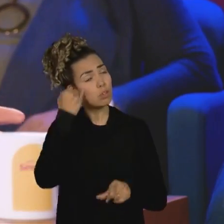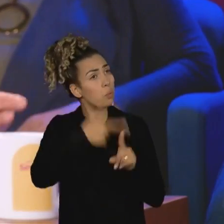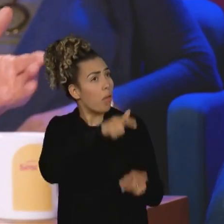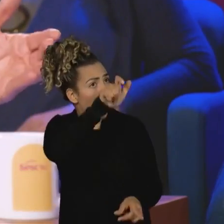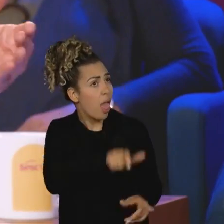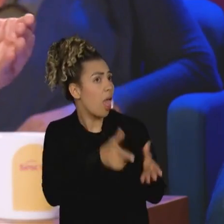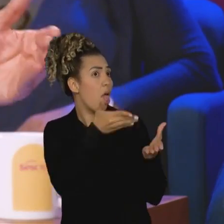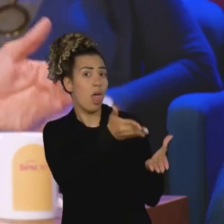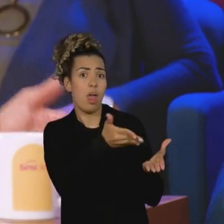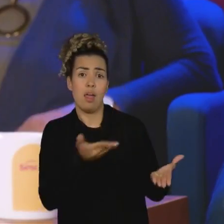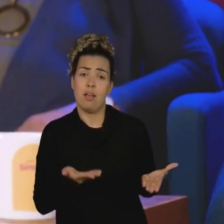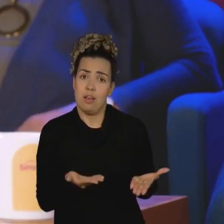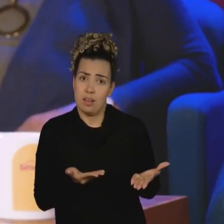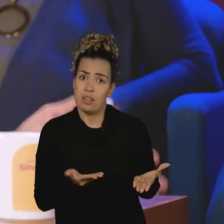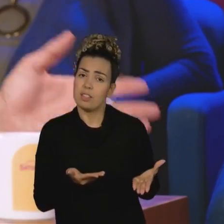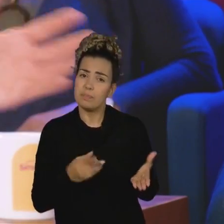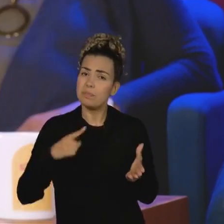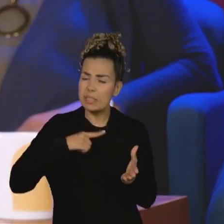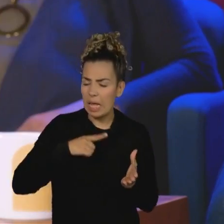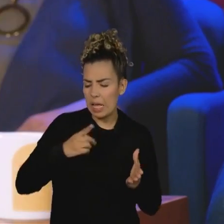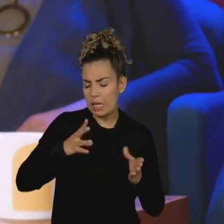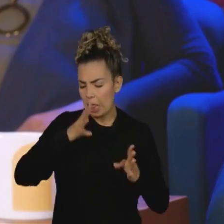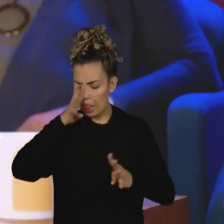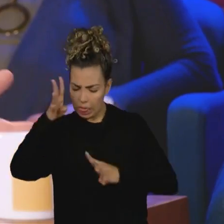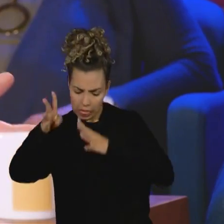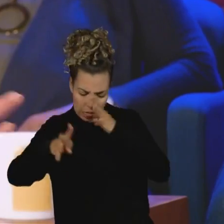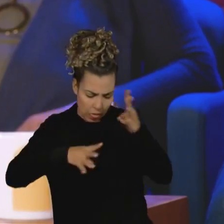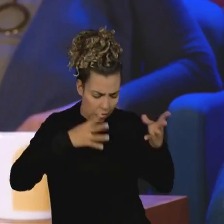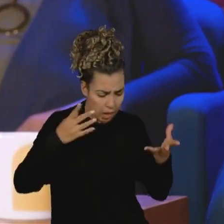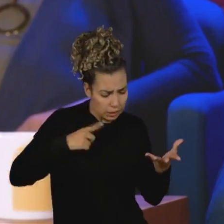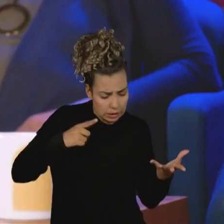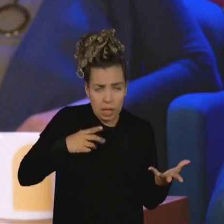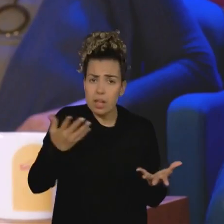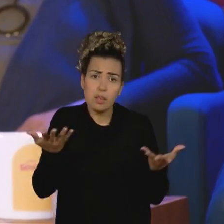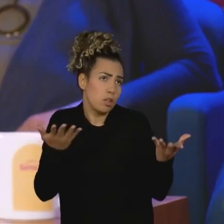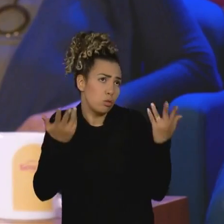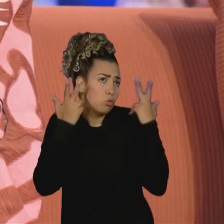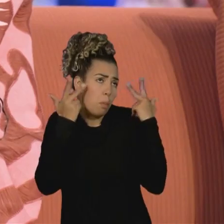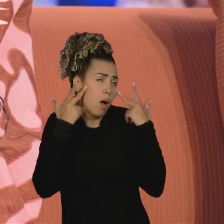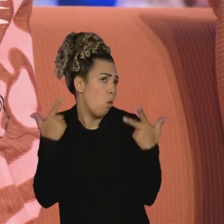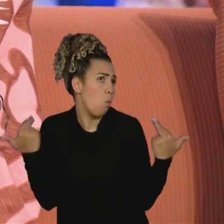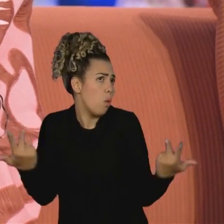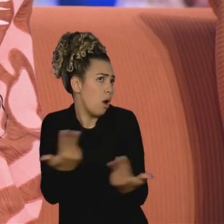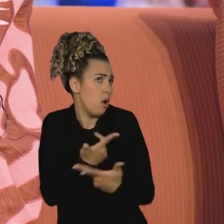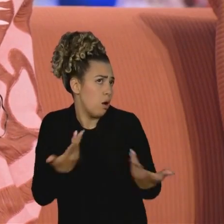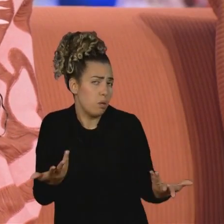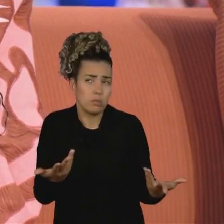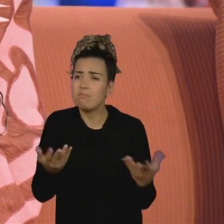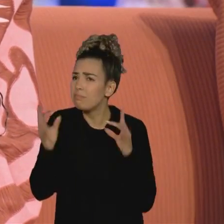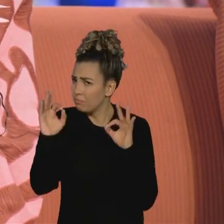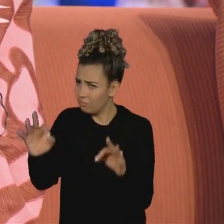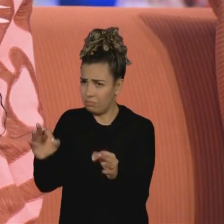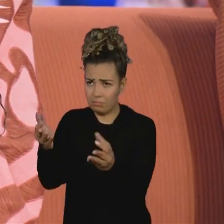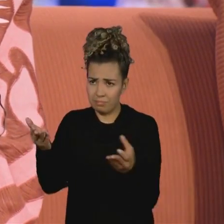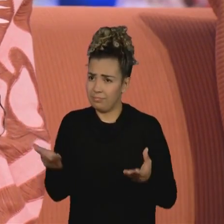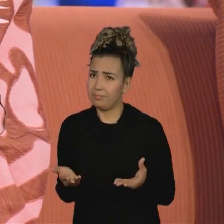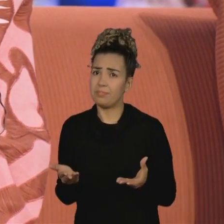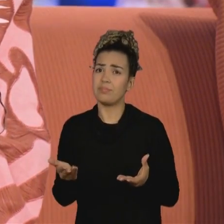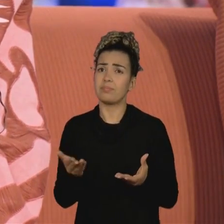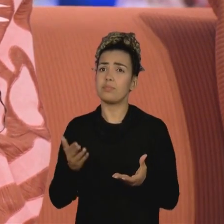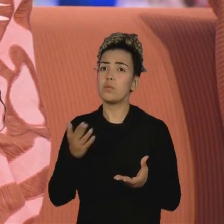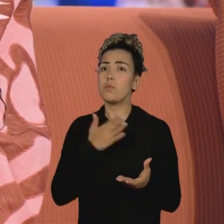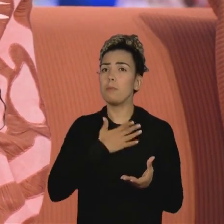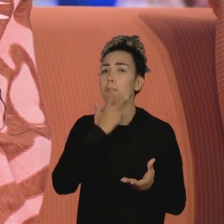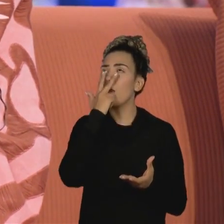é, com tropeços, com quedas, como todo mundo, né, Pouca? Certeza. Eu acho